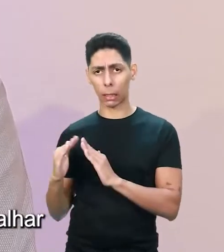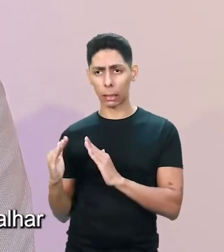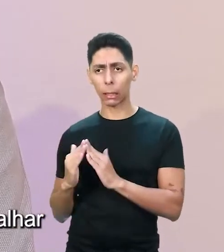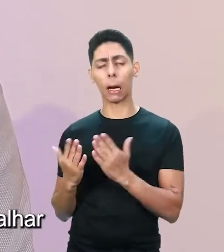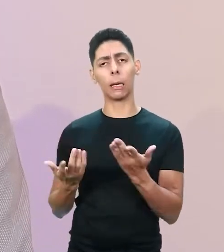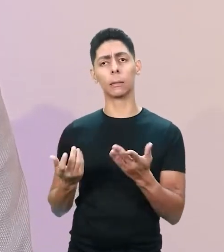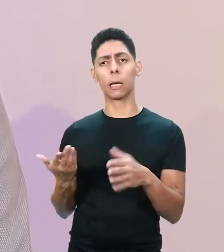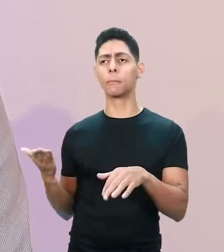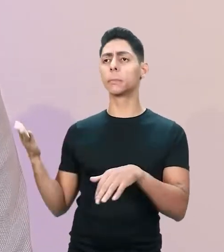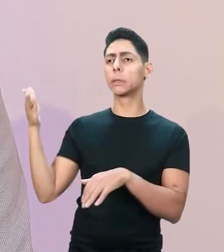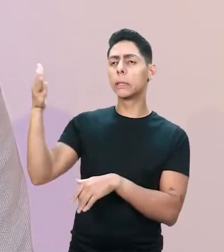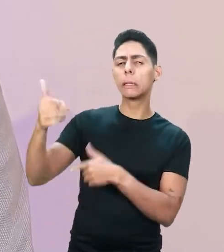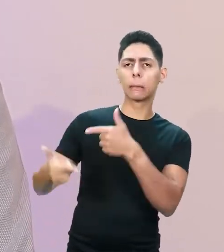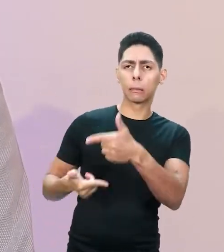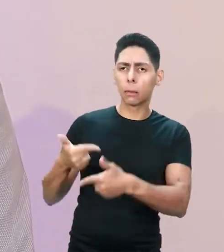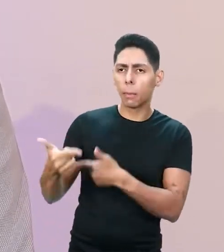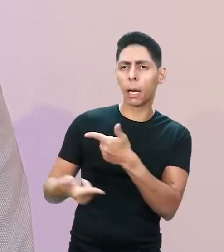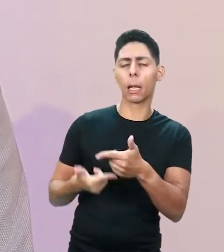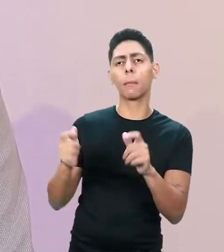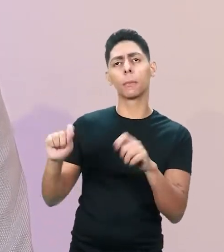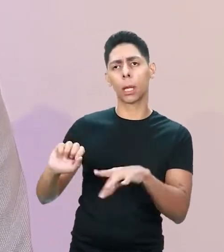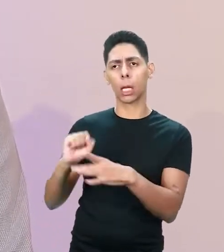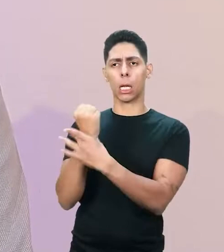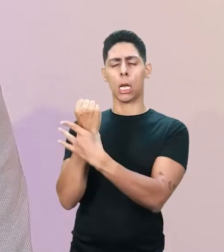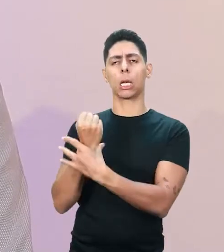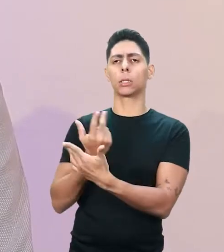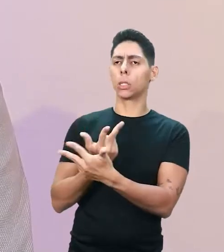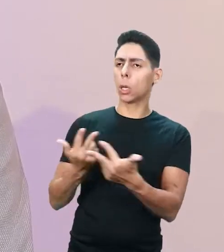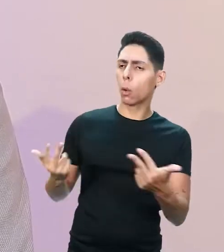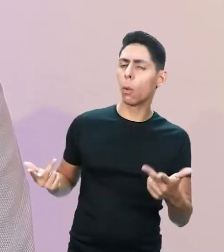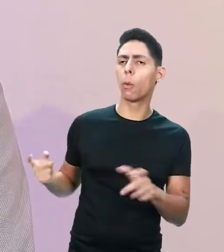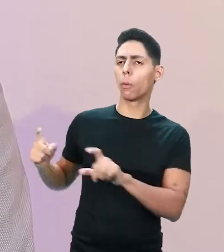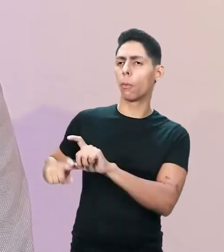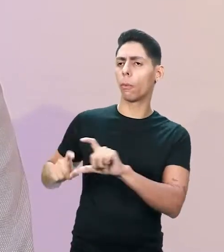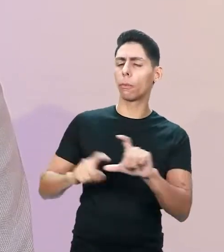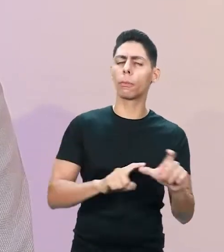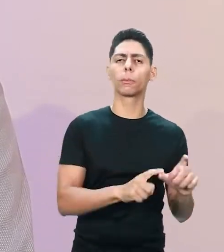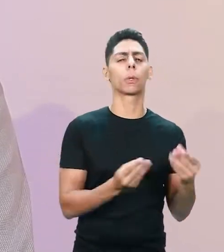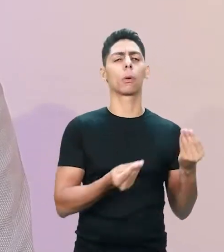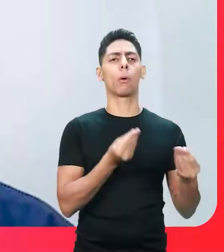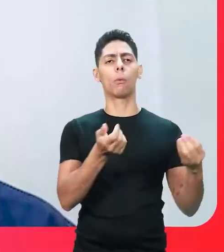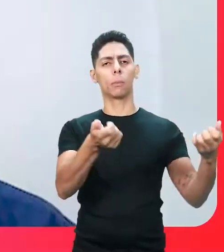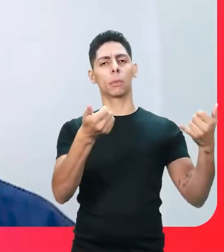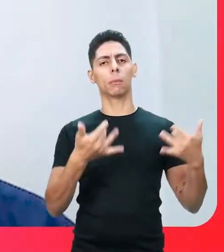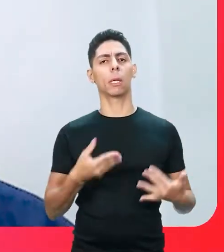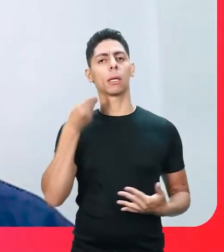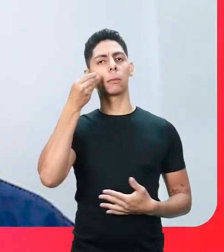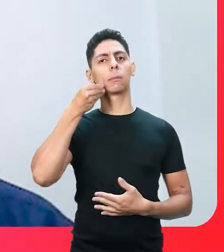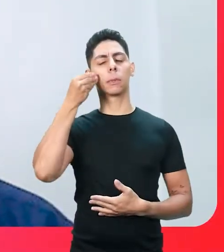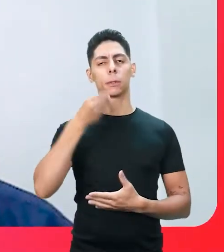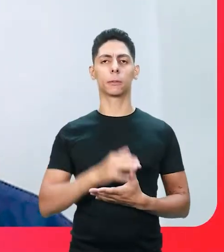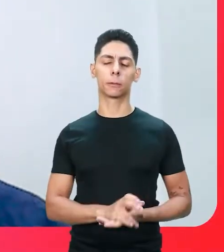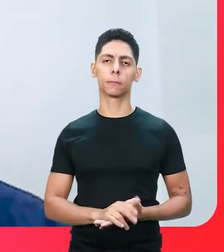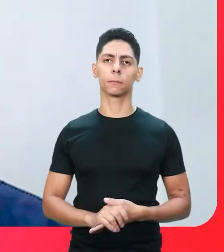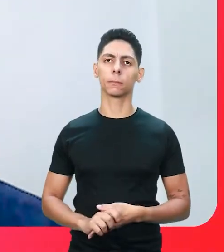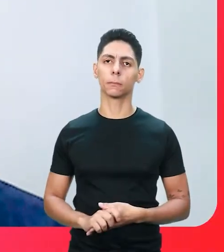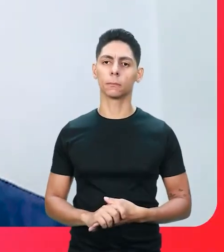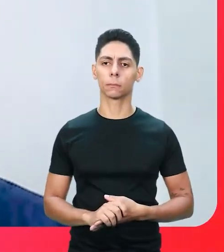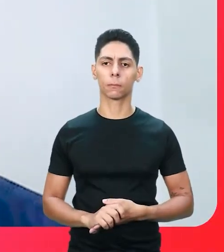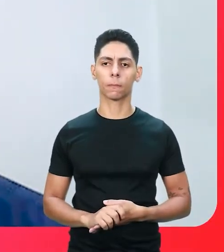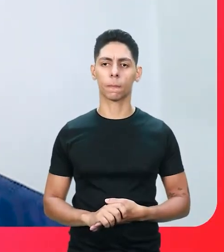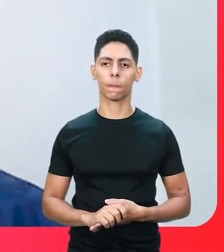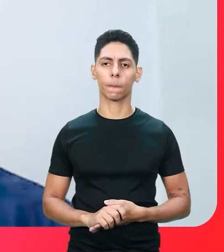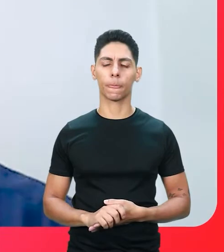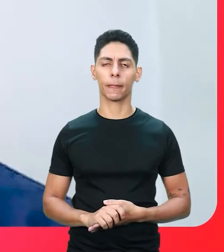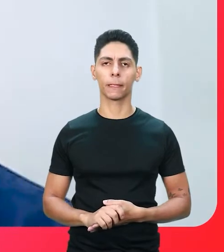que trabalhar para garantir o leite, as despesas. Conta pra gente. Pois é, ainda, né, eu